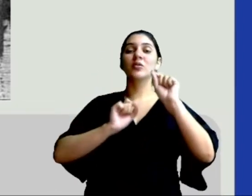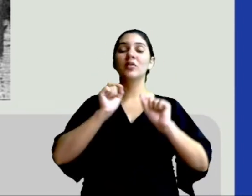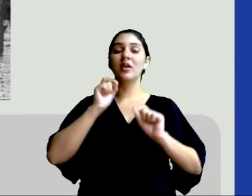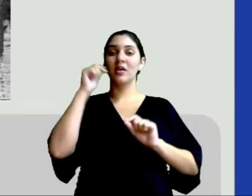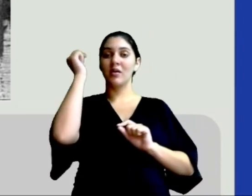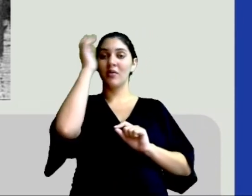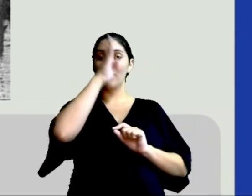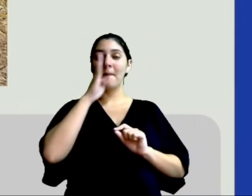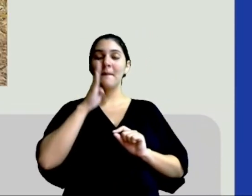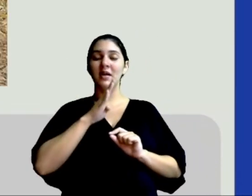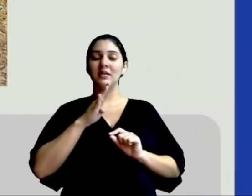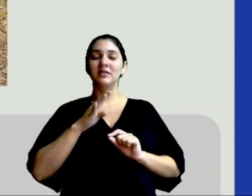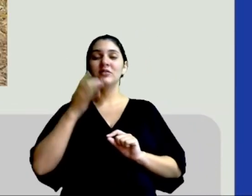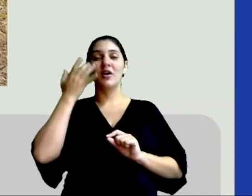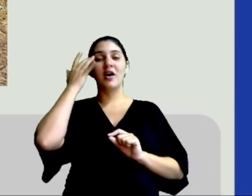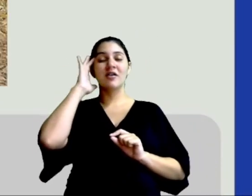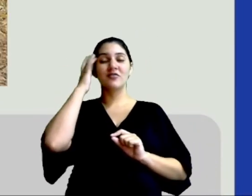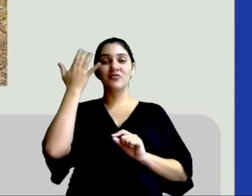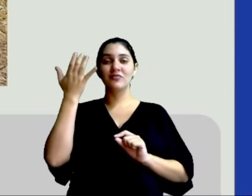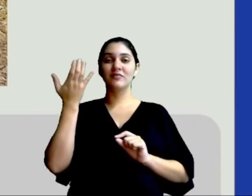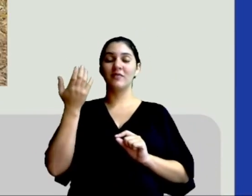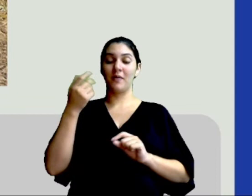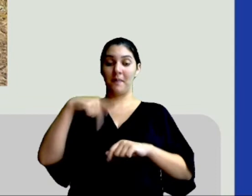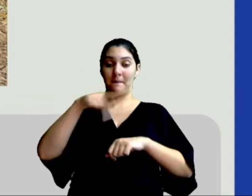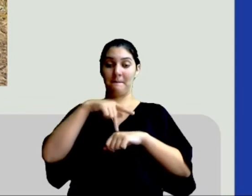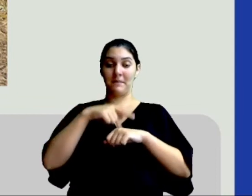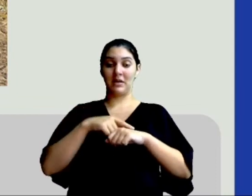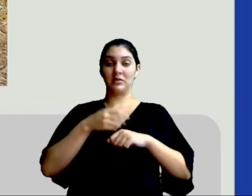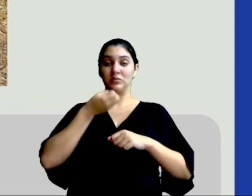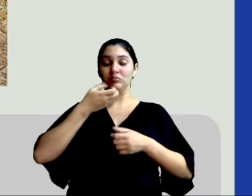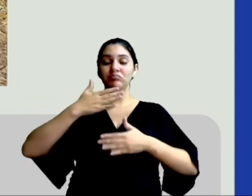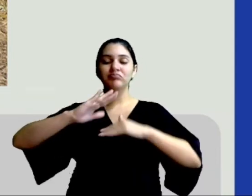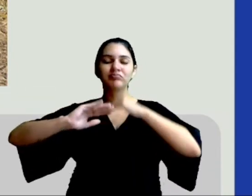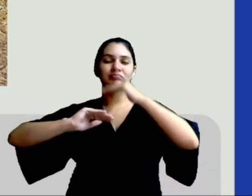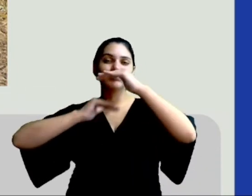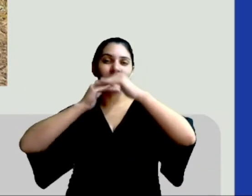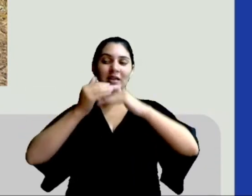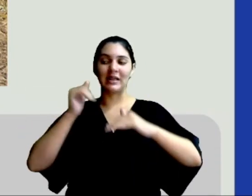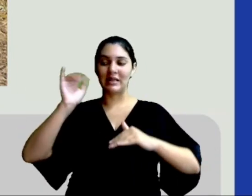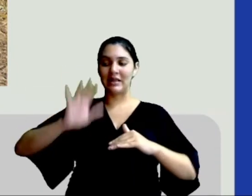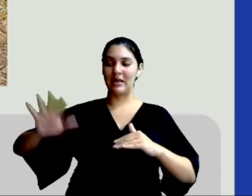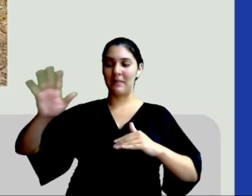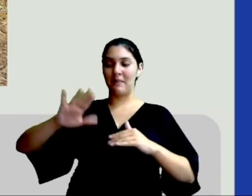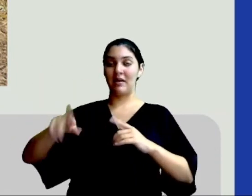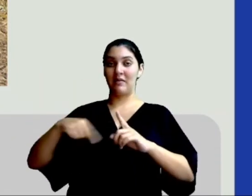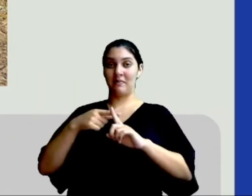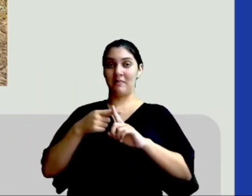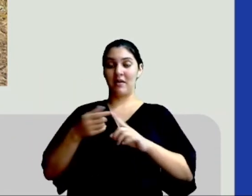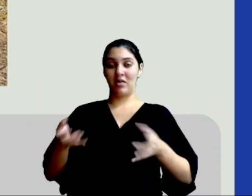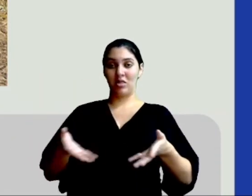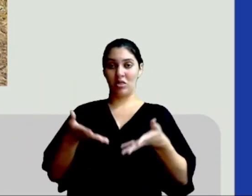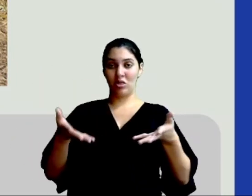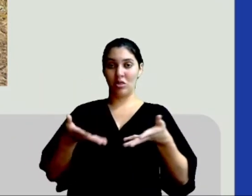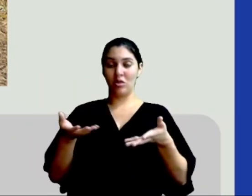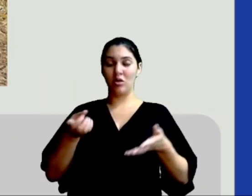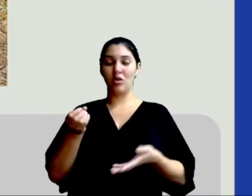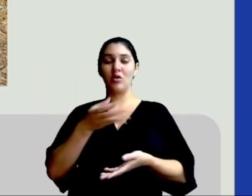em ascensão naquele período. Nessa imagem mais recente, a gente consegue